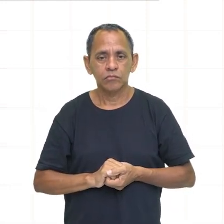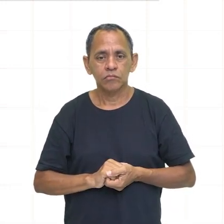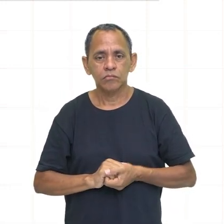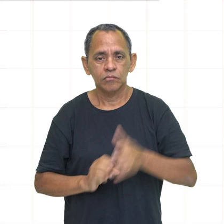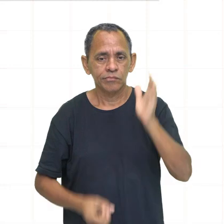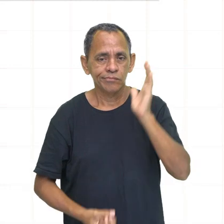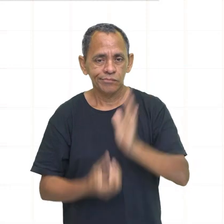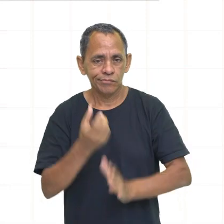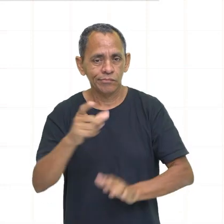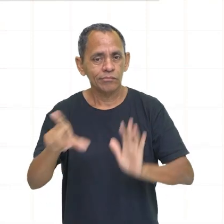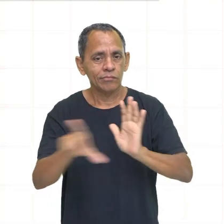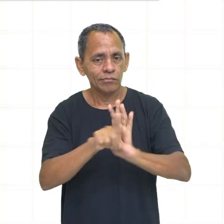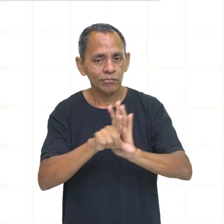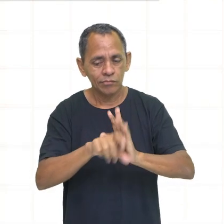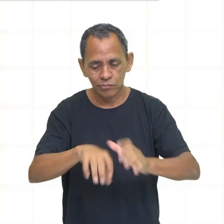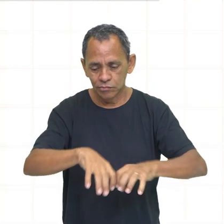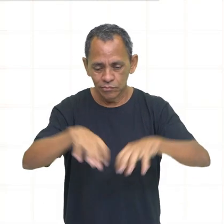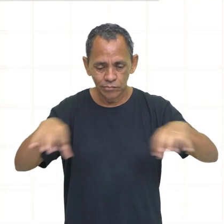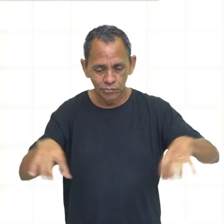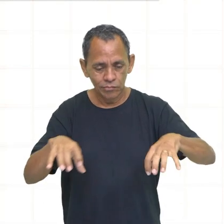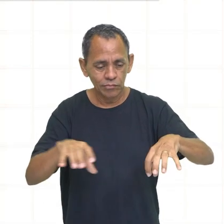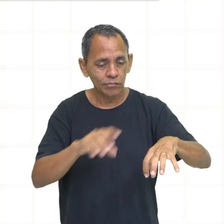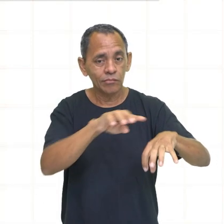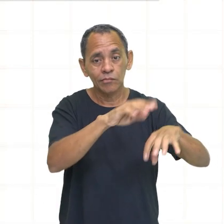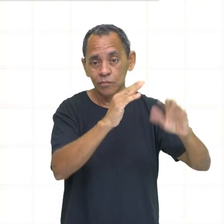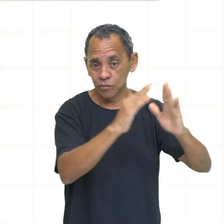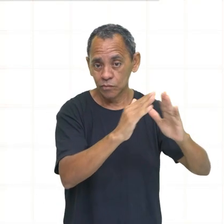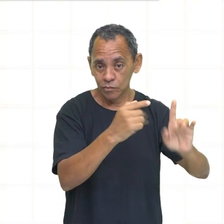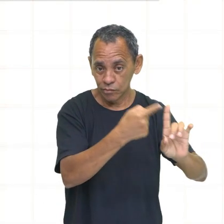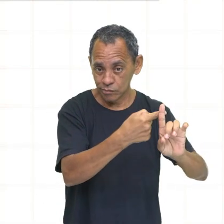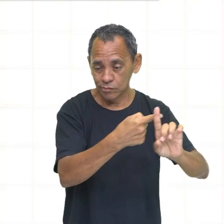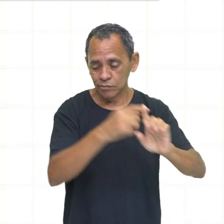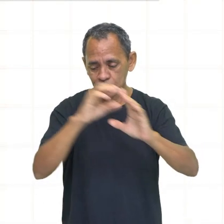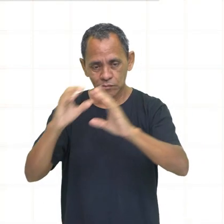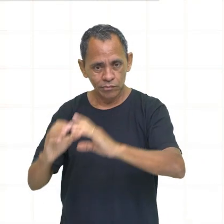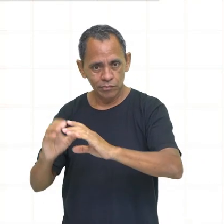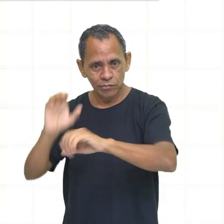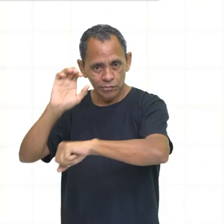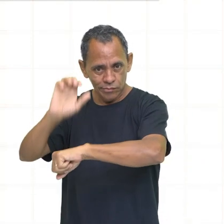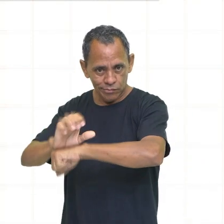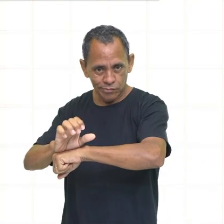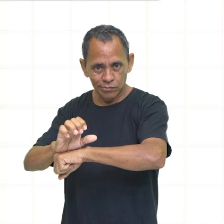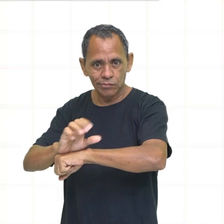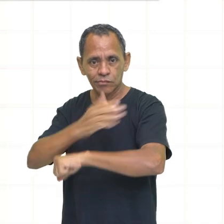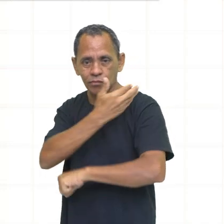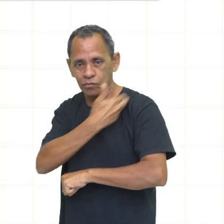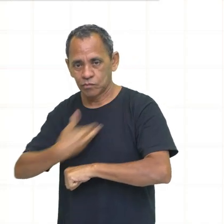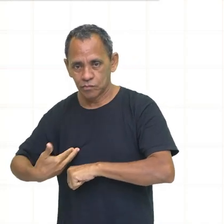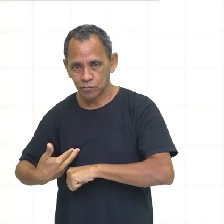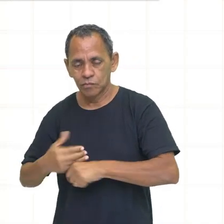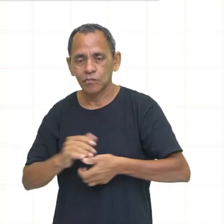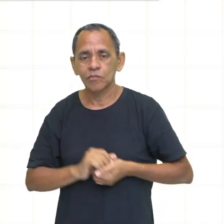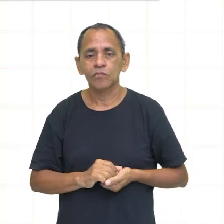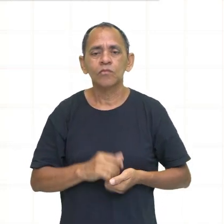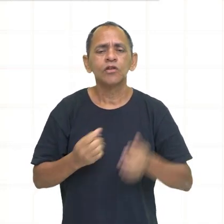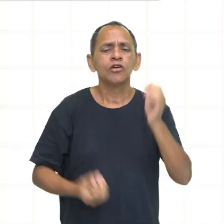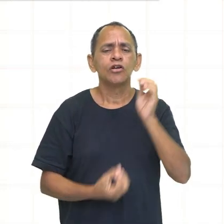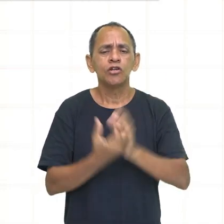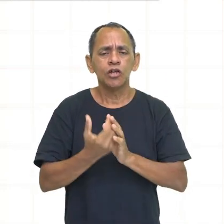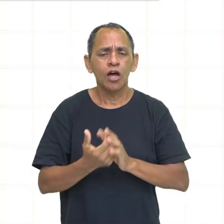de Separação entre a igreja e o Estado, certo? Em que estabelecia